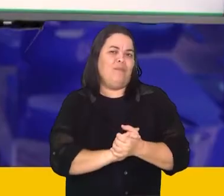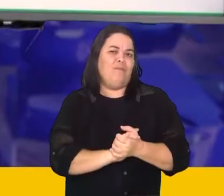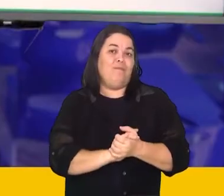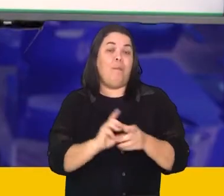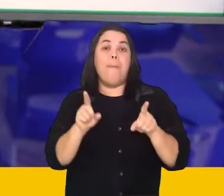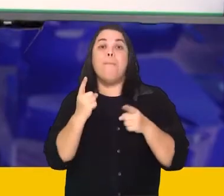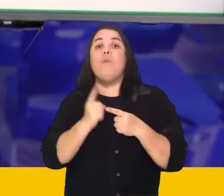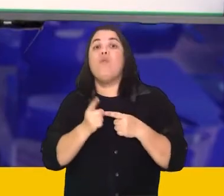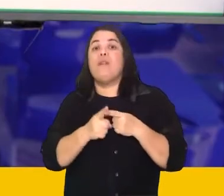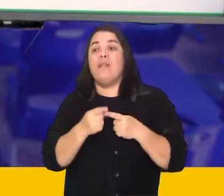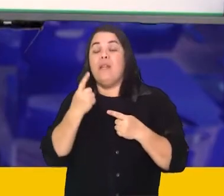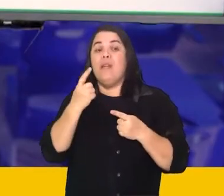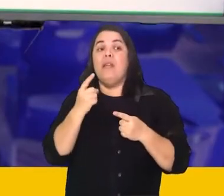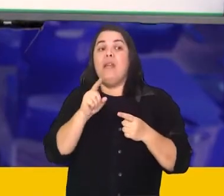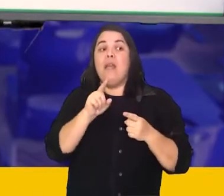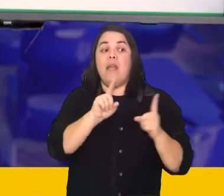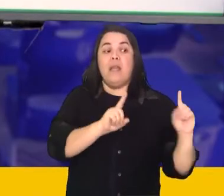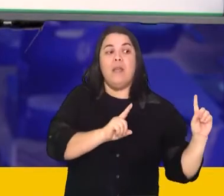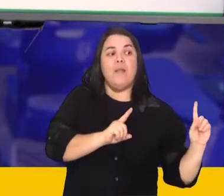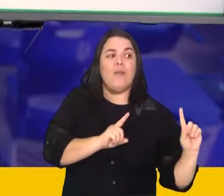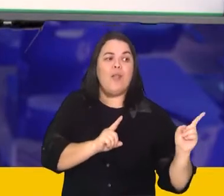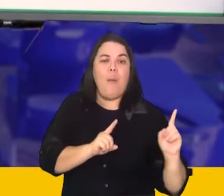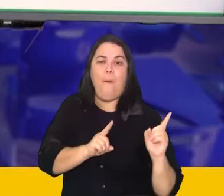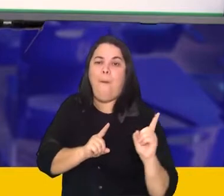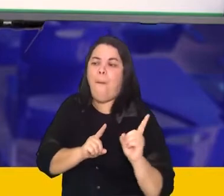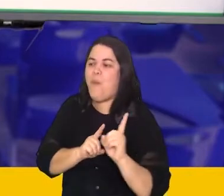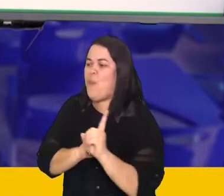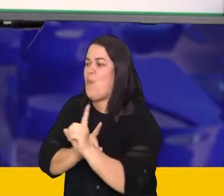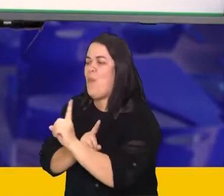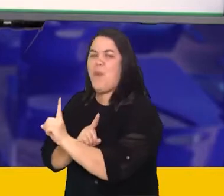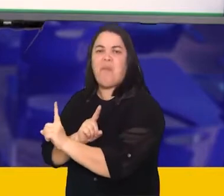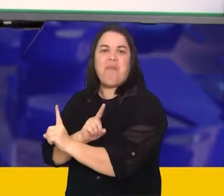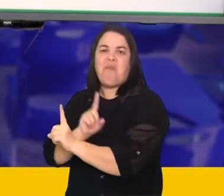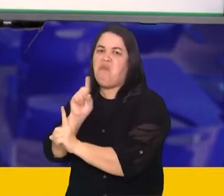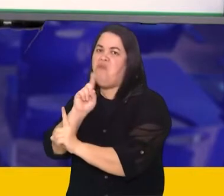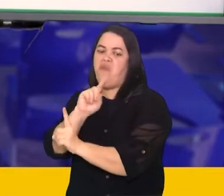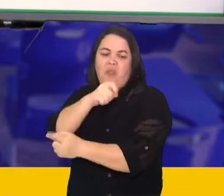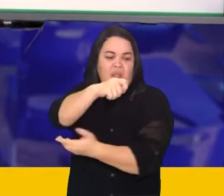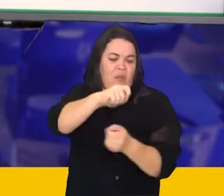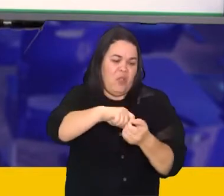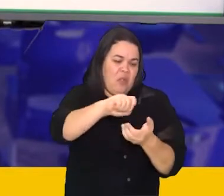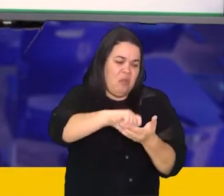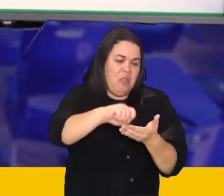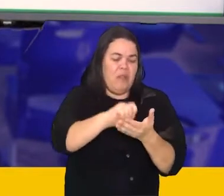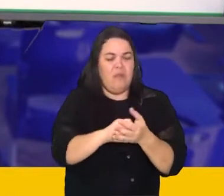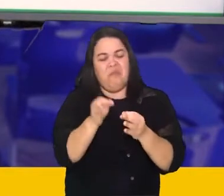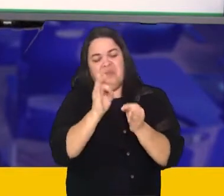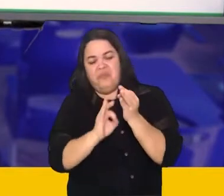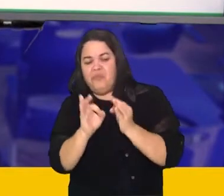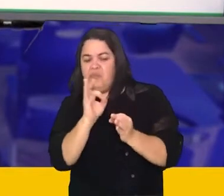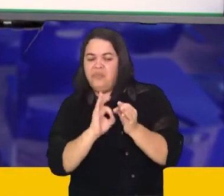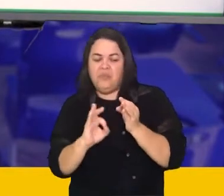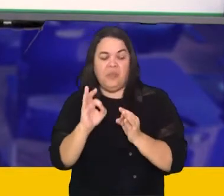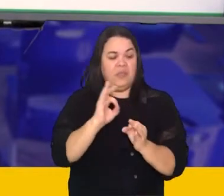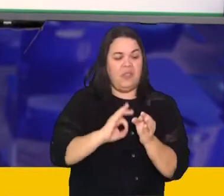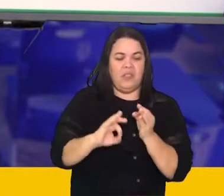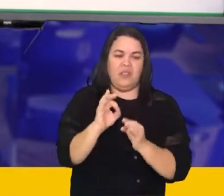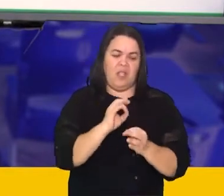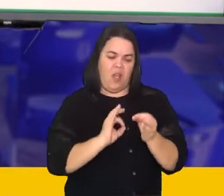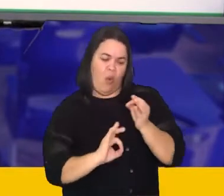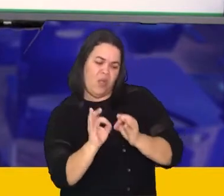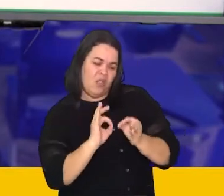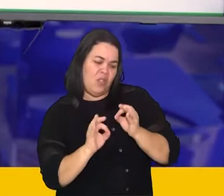Justamente pela ação dele, né? A ação dele não foi fazer um relatório, a ação dele não foi preparar